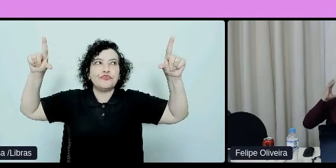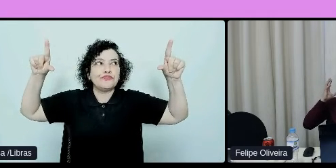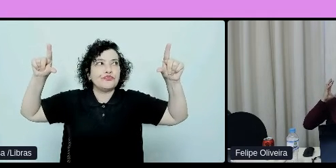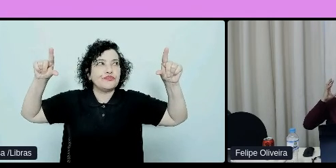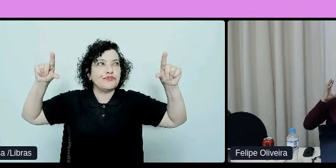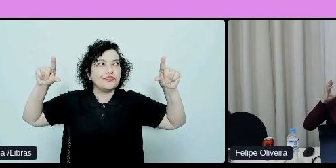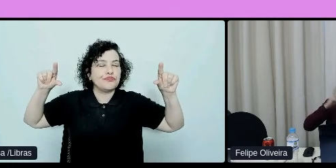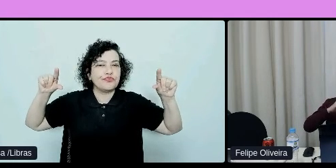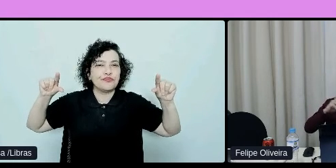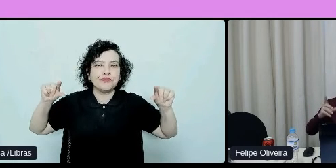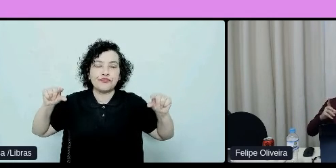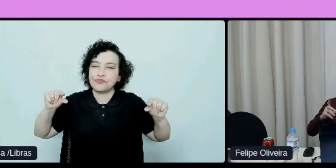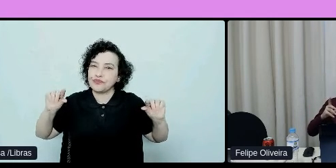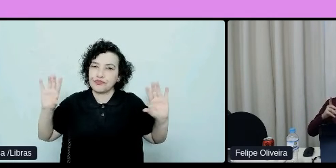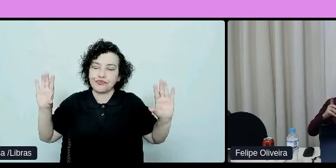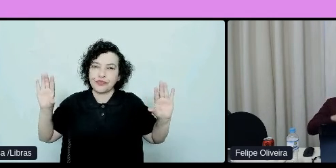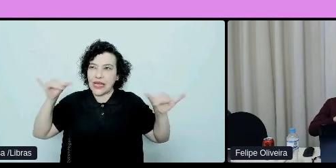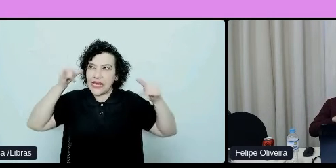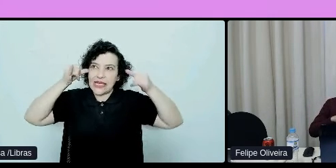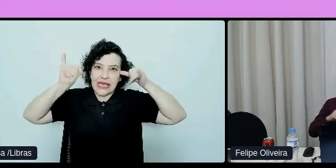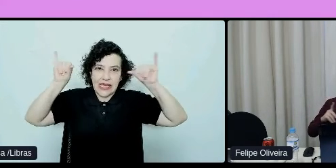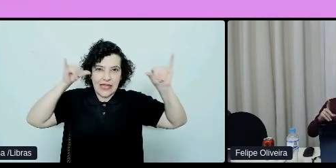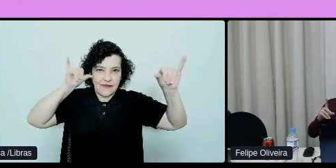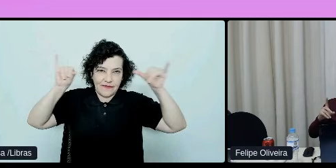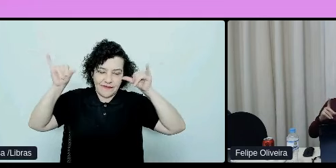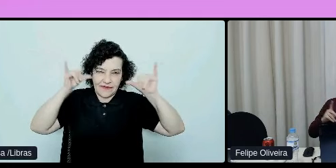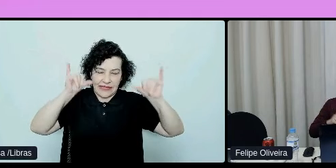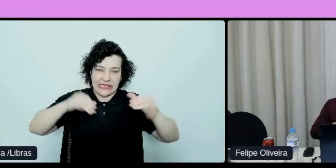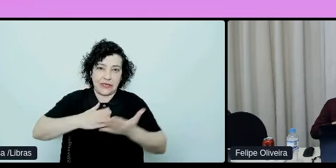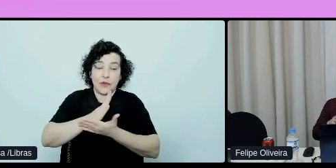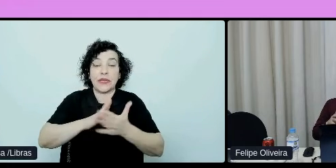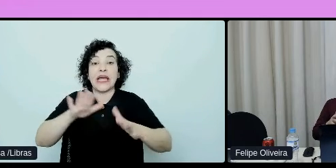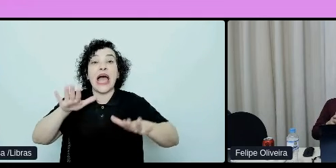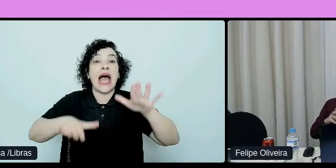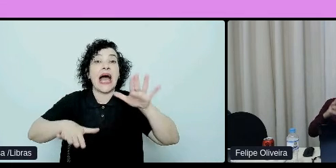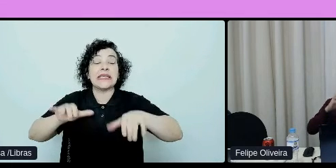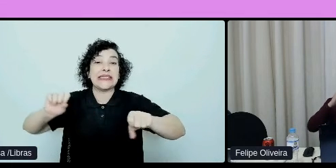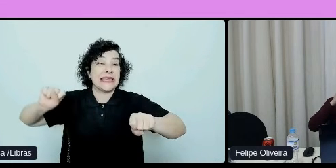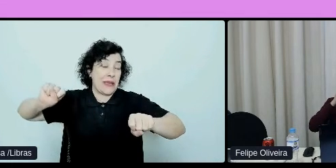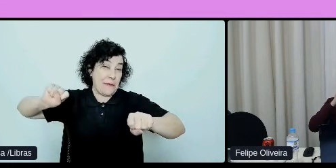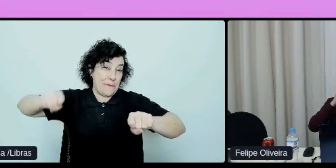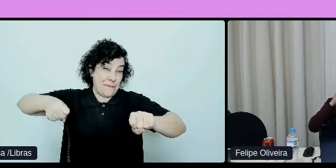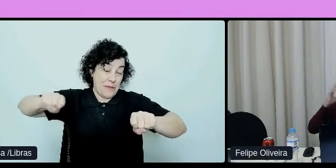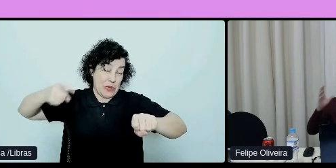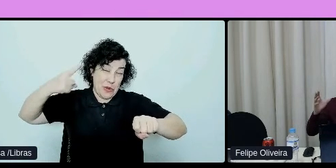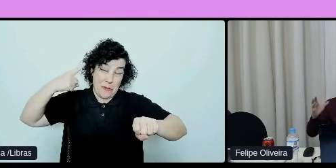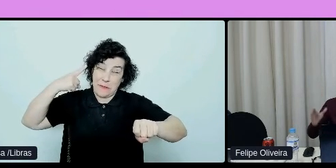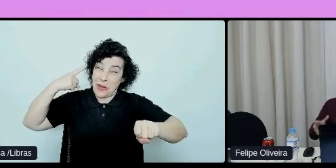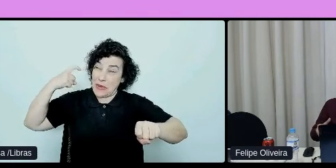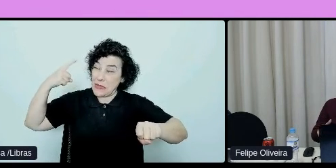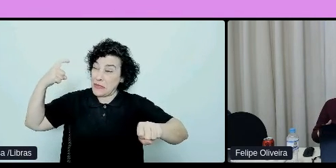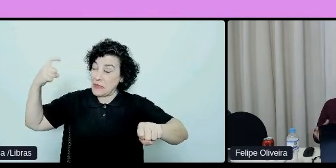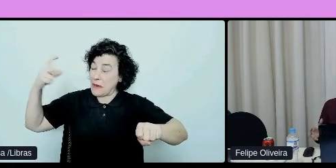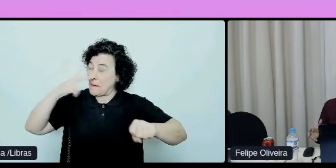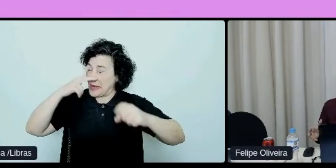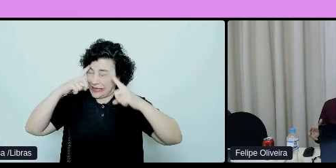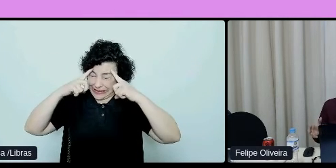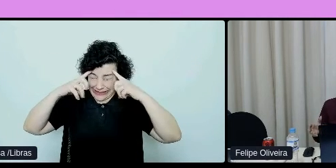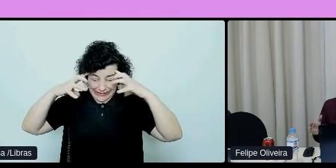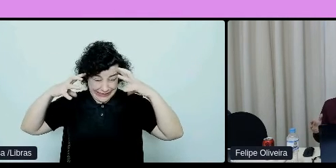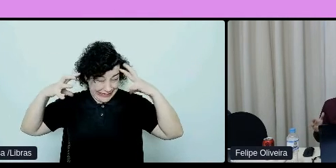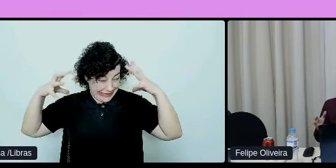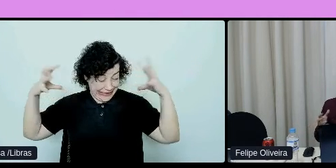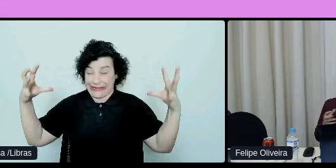seja problemático. Então, em casa, por exemplo, moto passando na rua alto, já parece que a cabeça vai explodir, né?